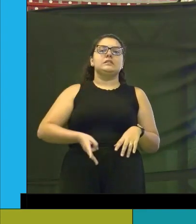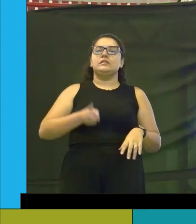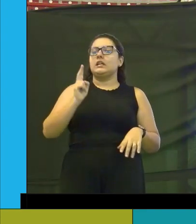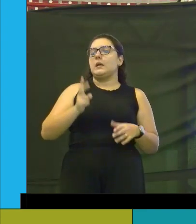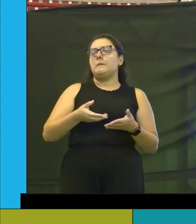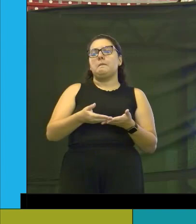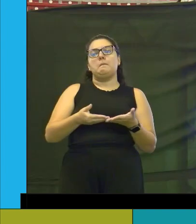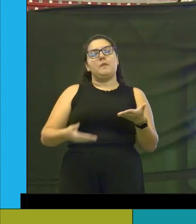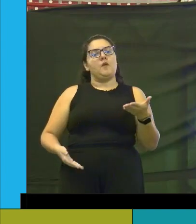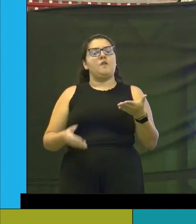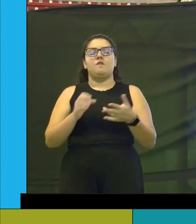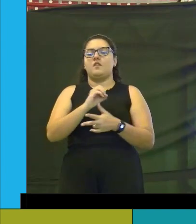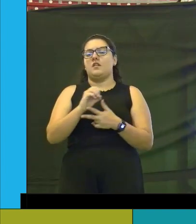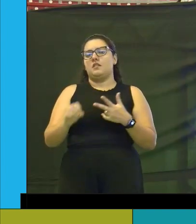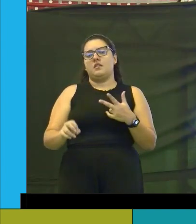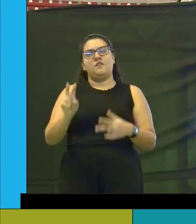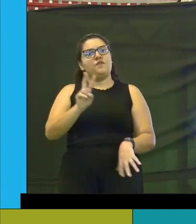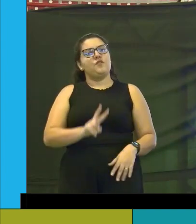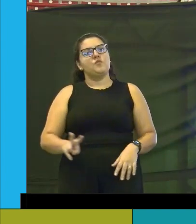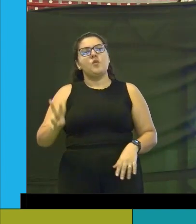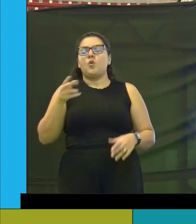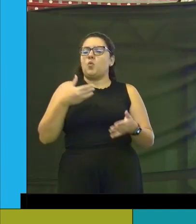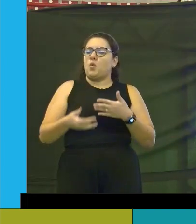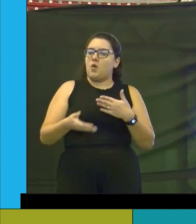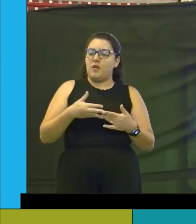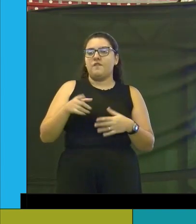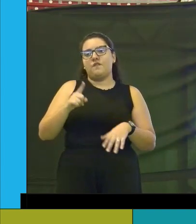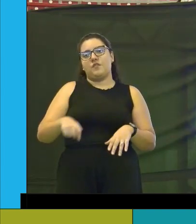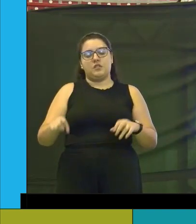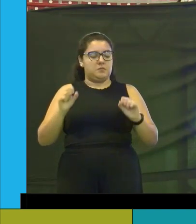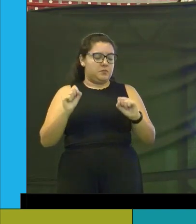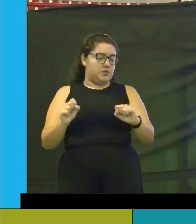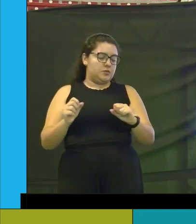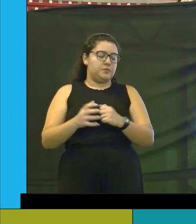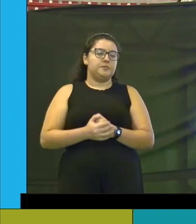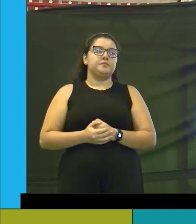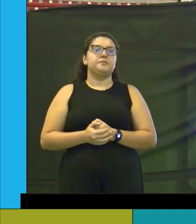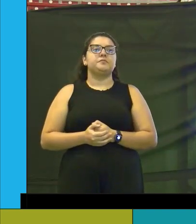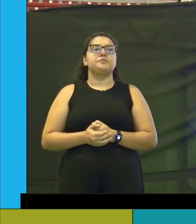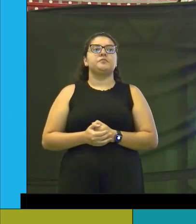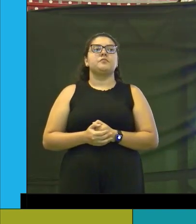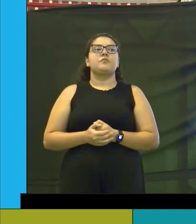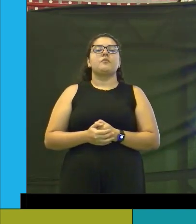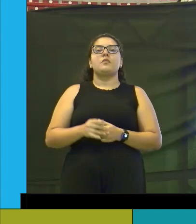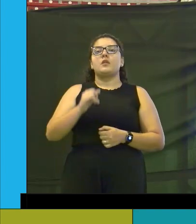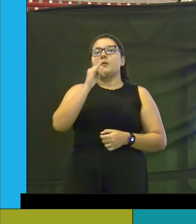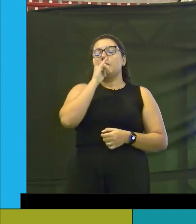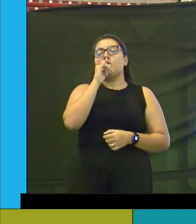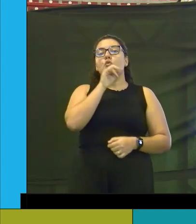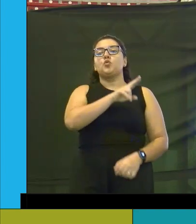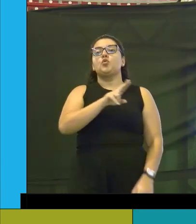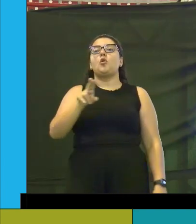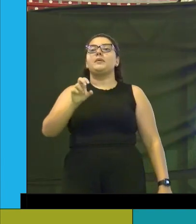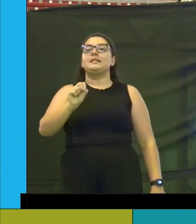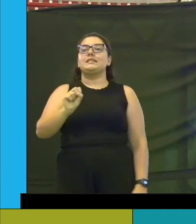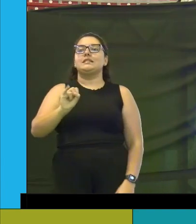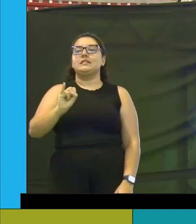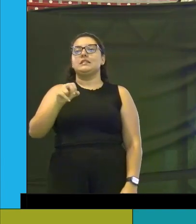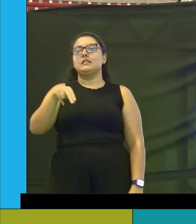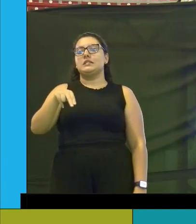em qualquer vestibular que vocês forem enfrentar. Assunto de cinemática,